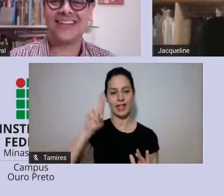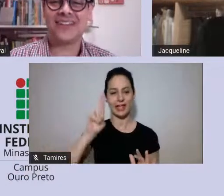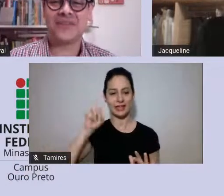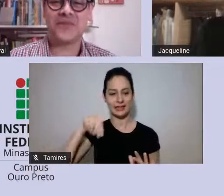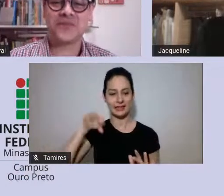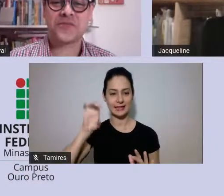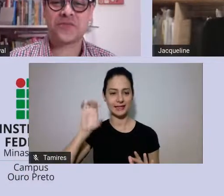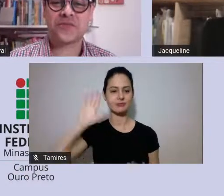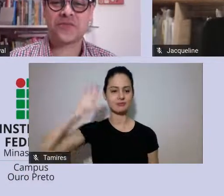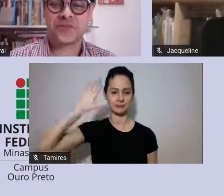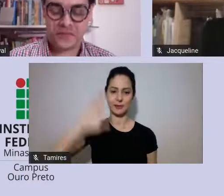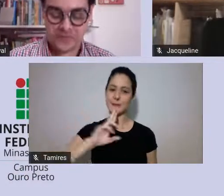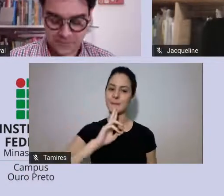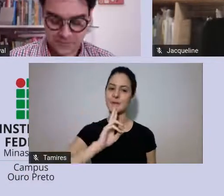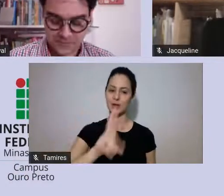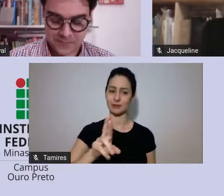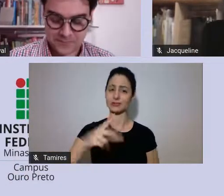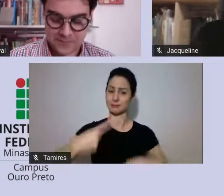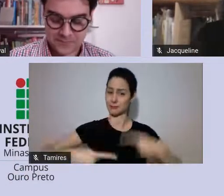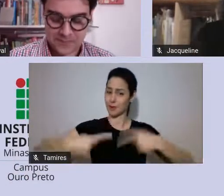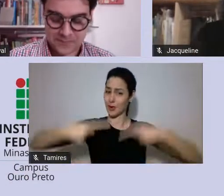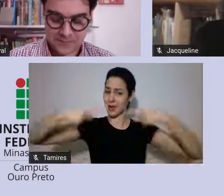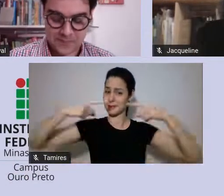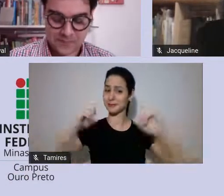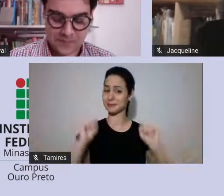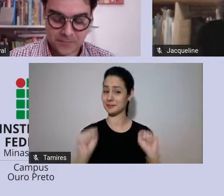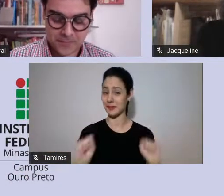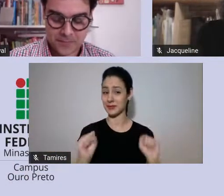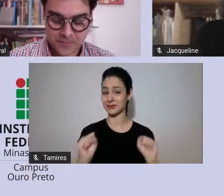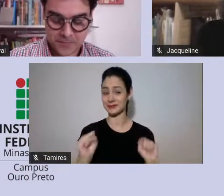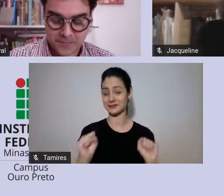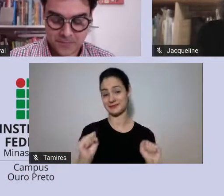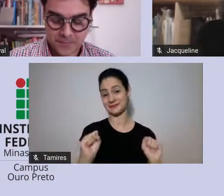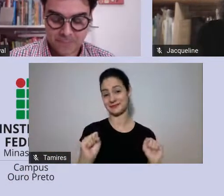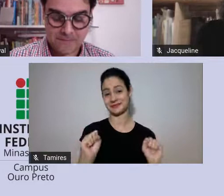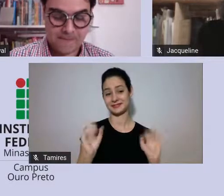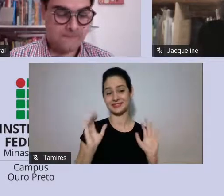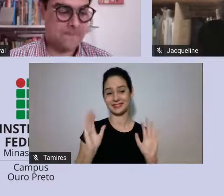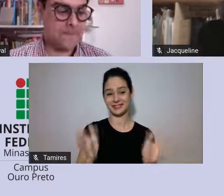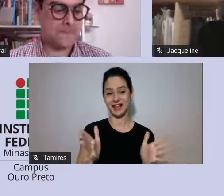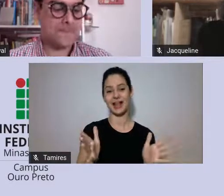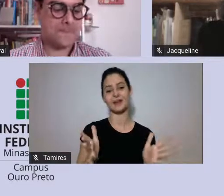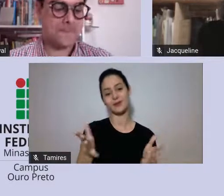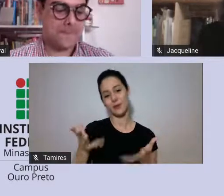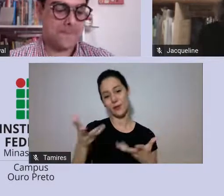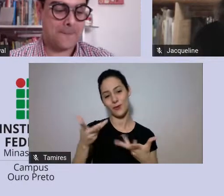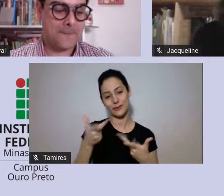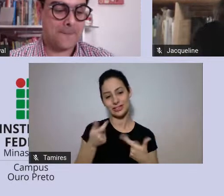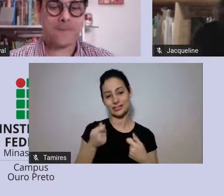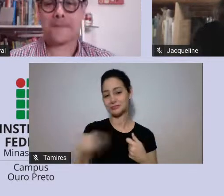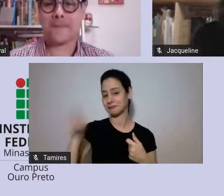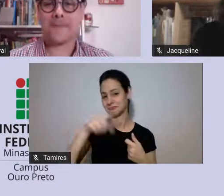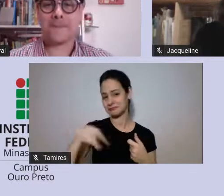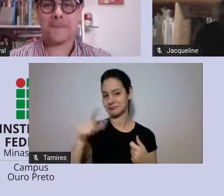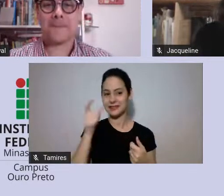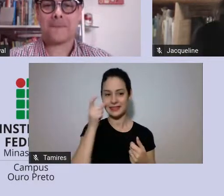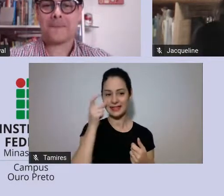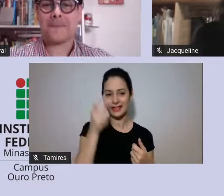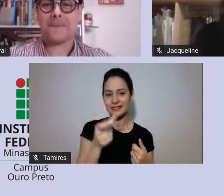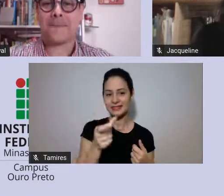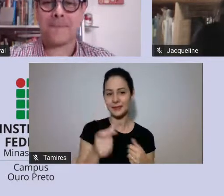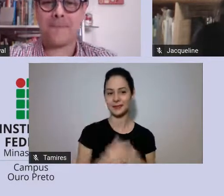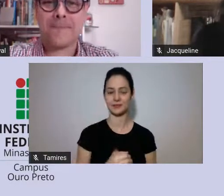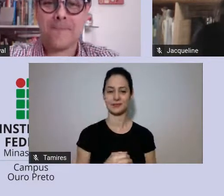uma resposta que pode ser polêmica, mas também já é um convite para quem se interessar. Eu,